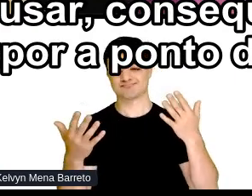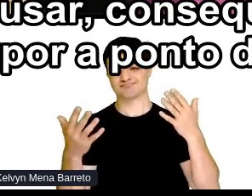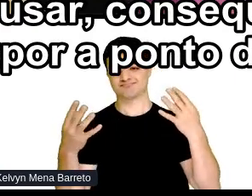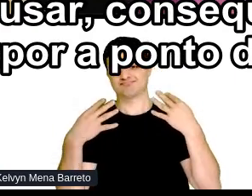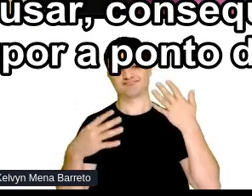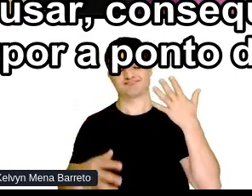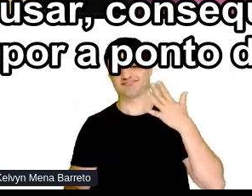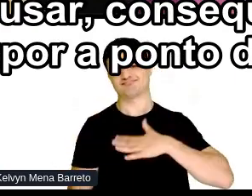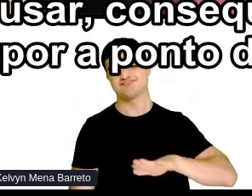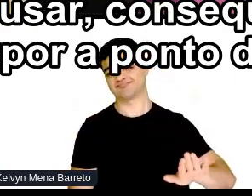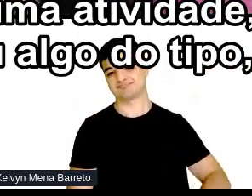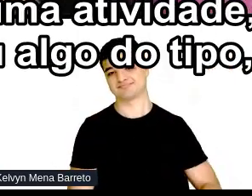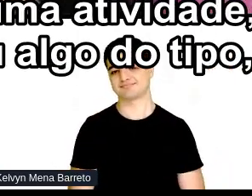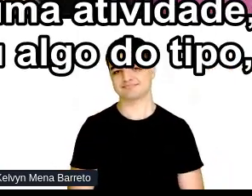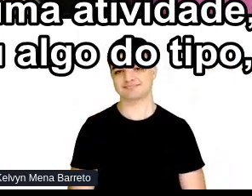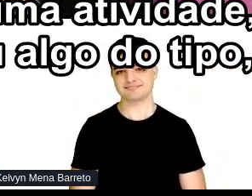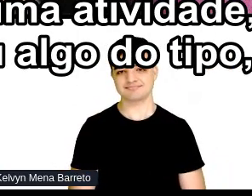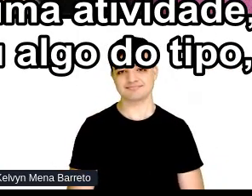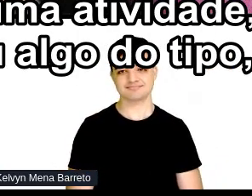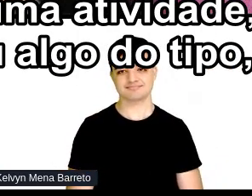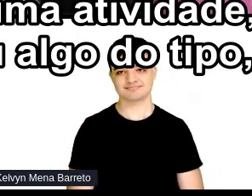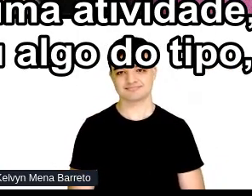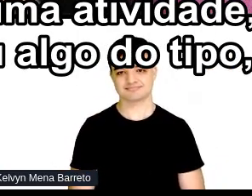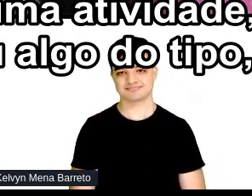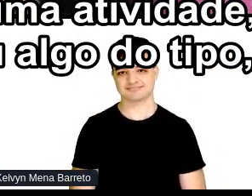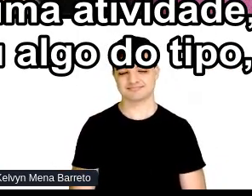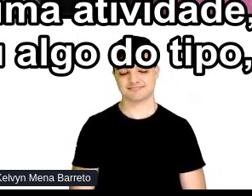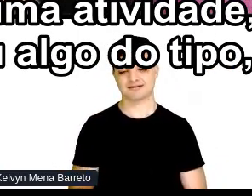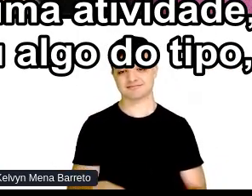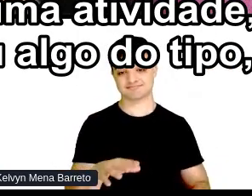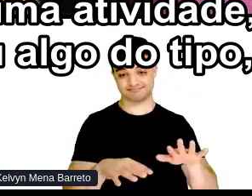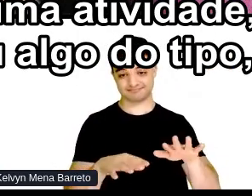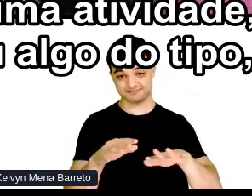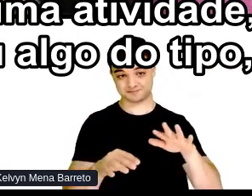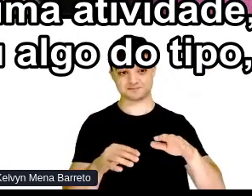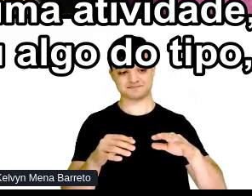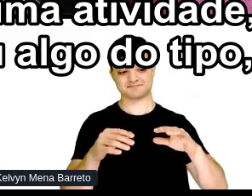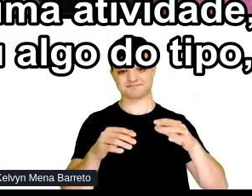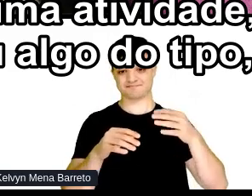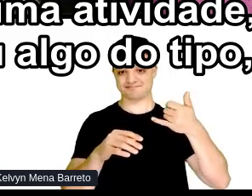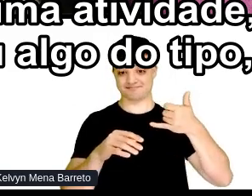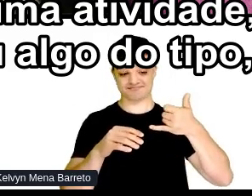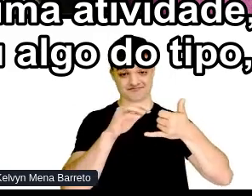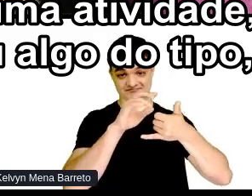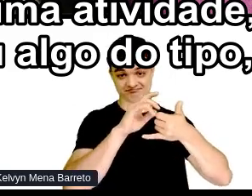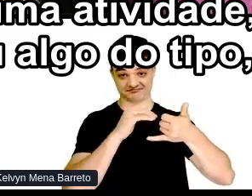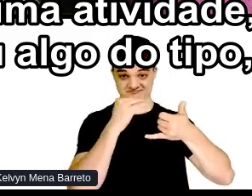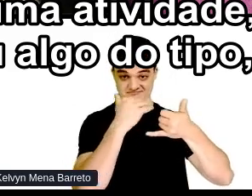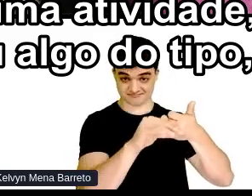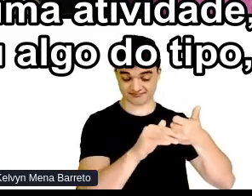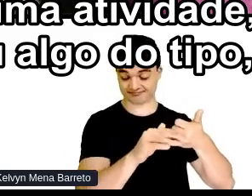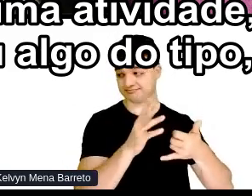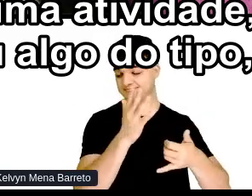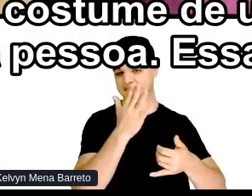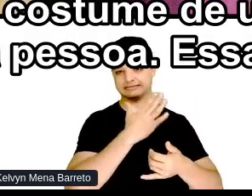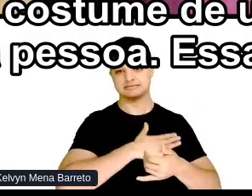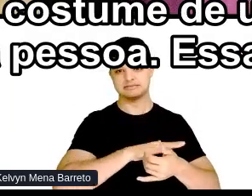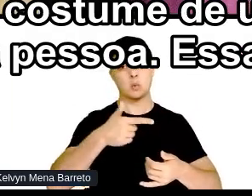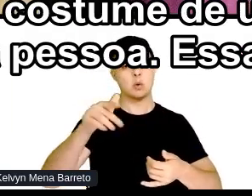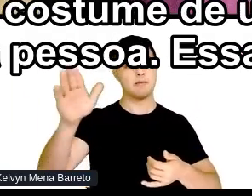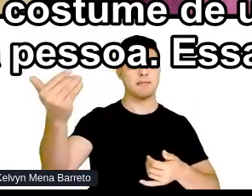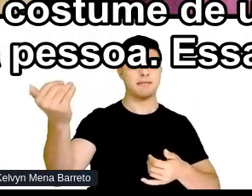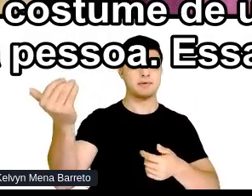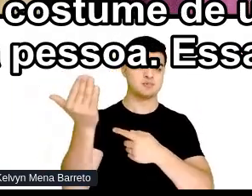essa percepção é ainda mais forte com gerações mais novas, que já nasceram na era digital e estão acostumadas a fazer tudo ali pelo celular e pelo